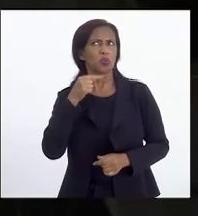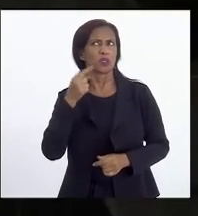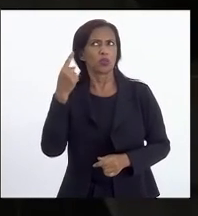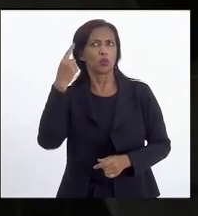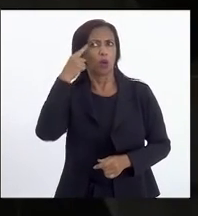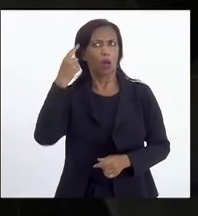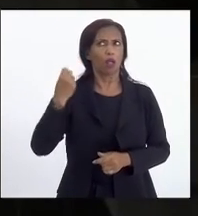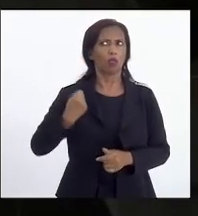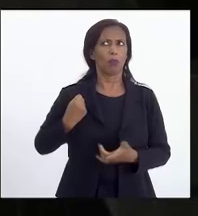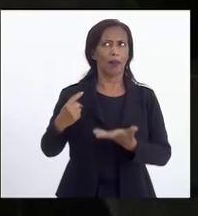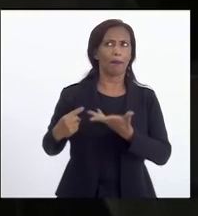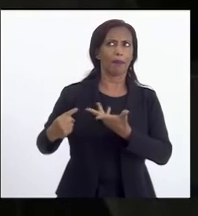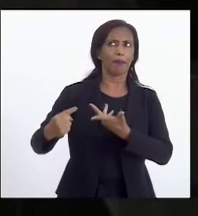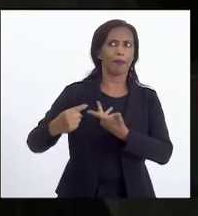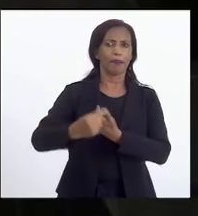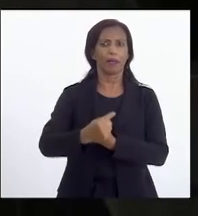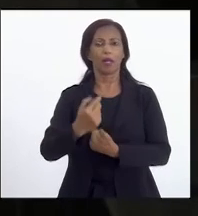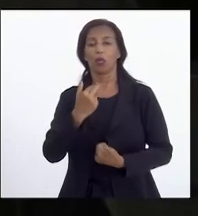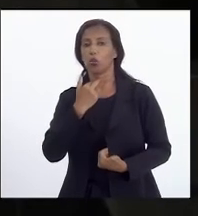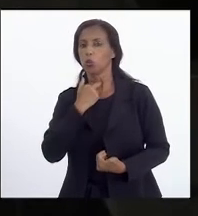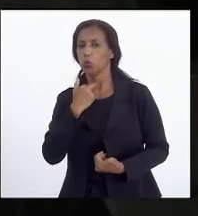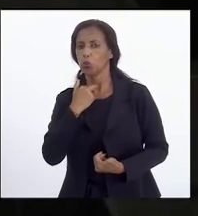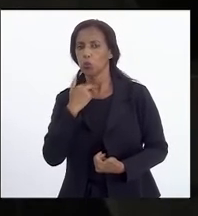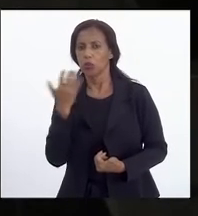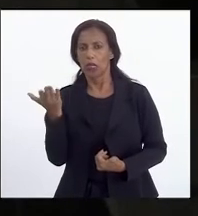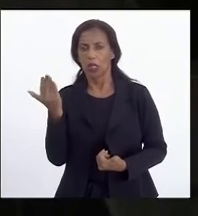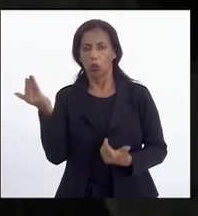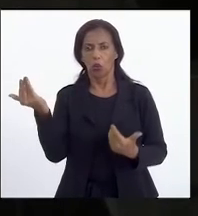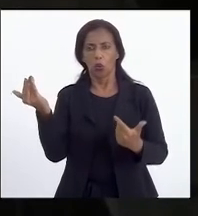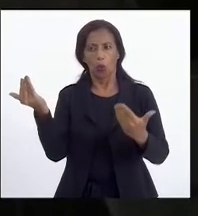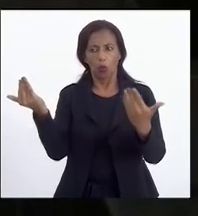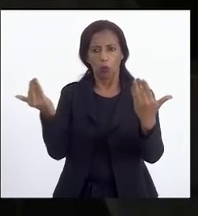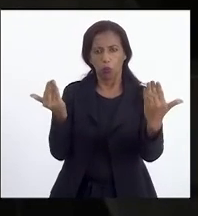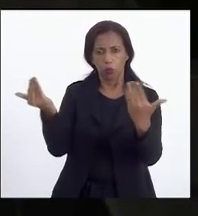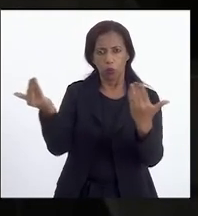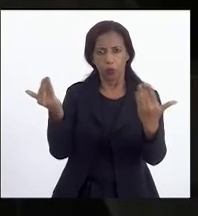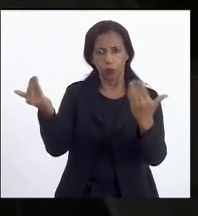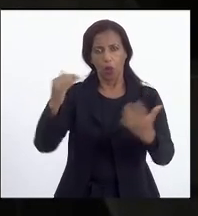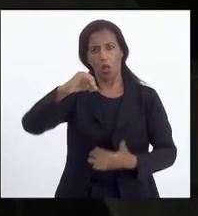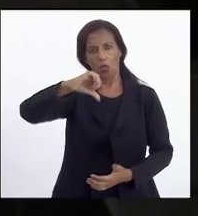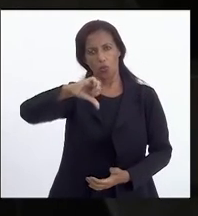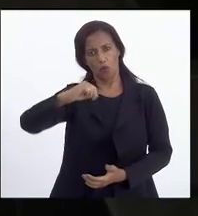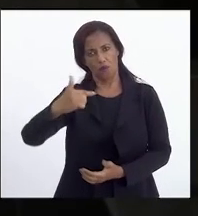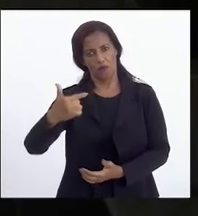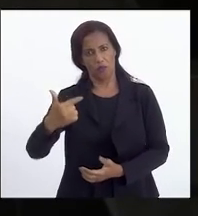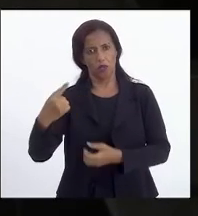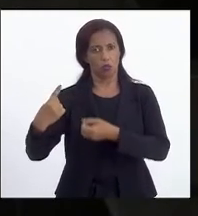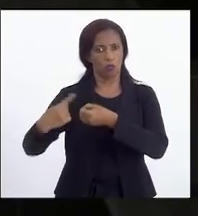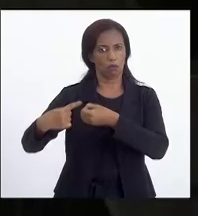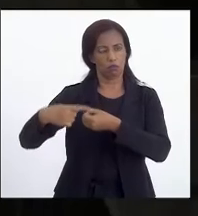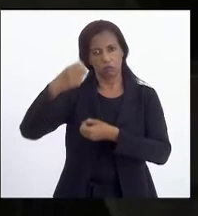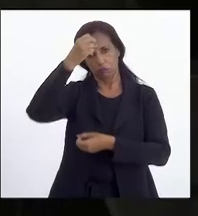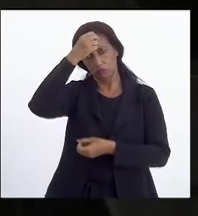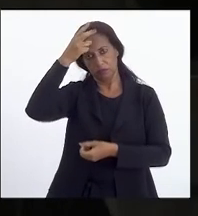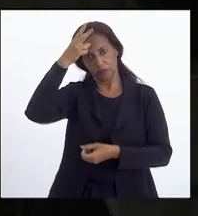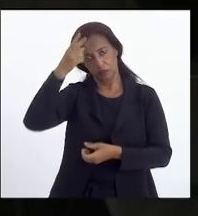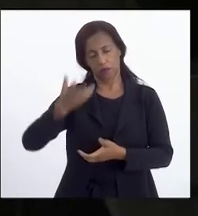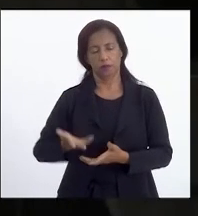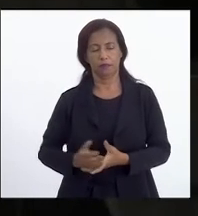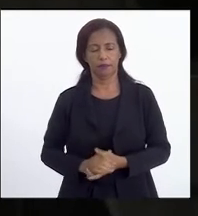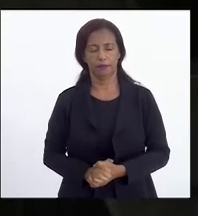enumerar porque não tem o panorama dos 92 municípios